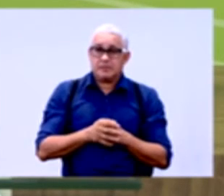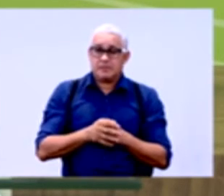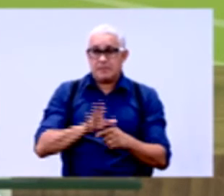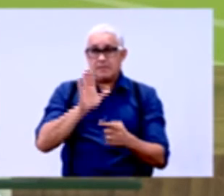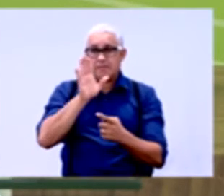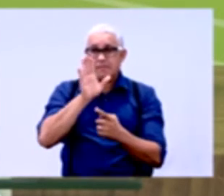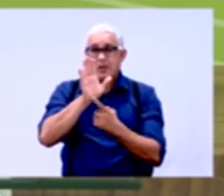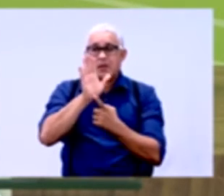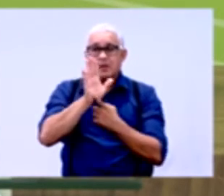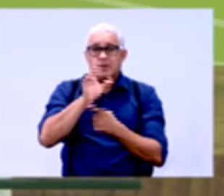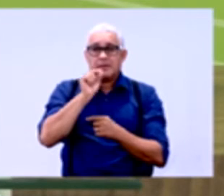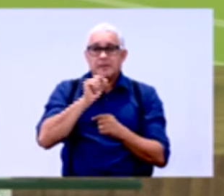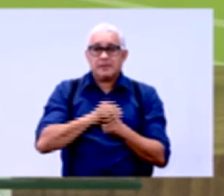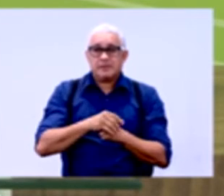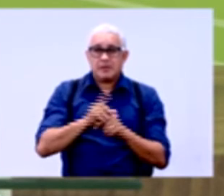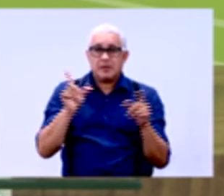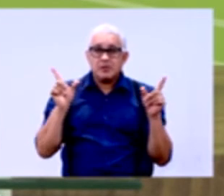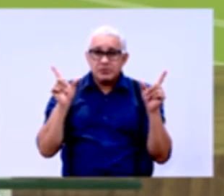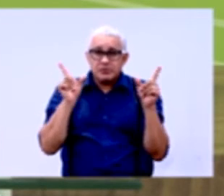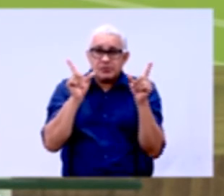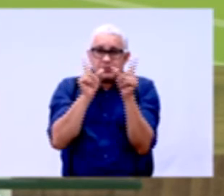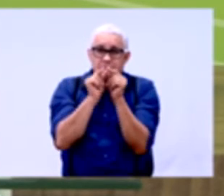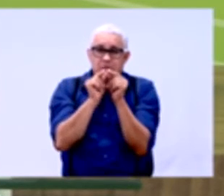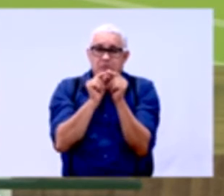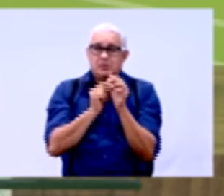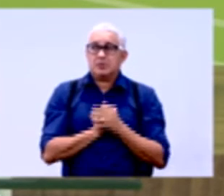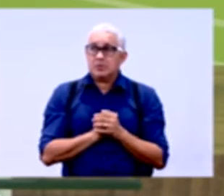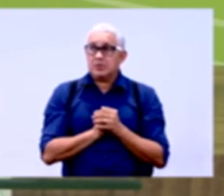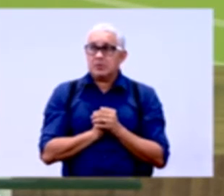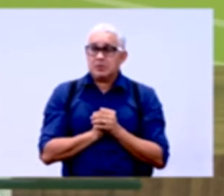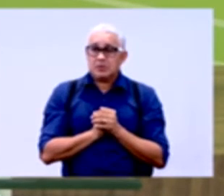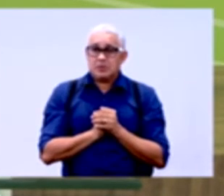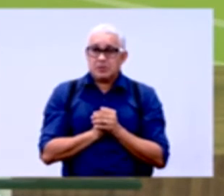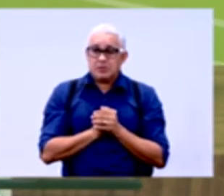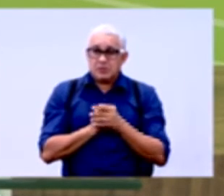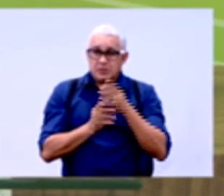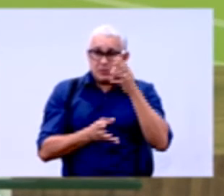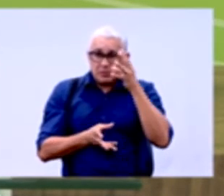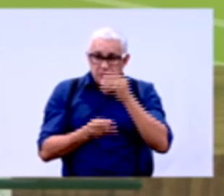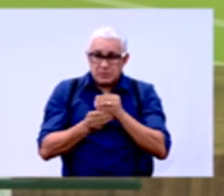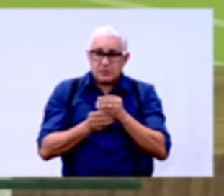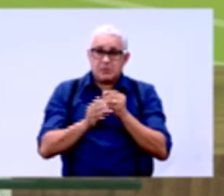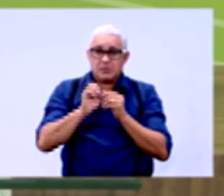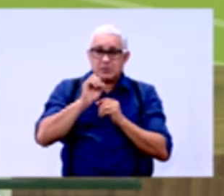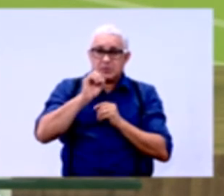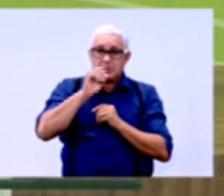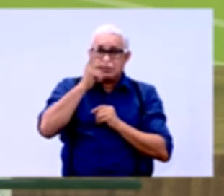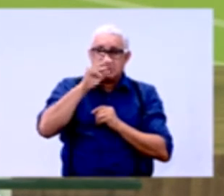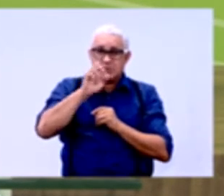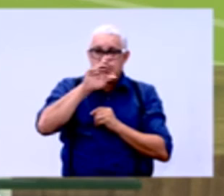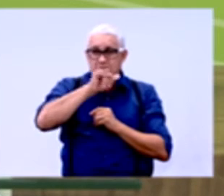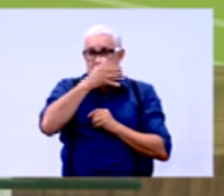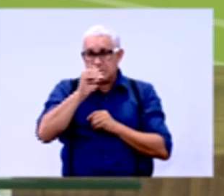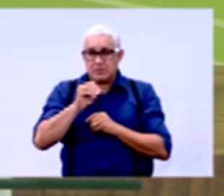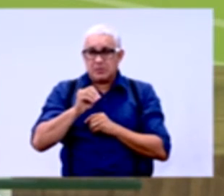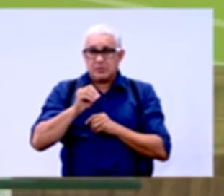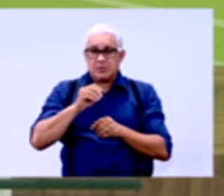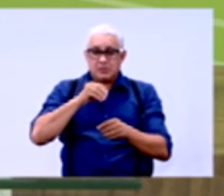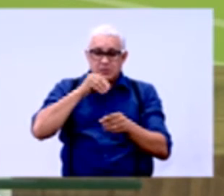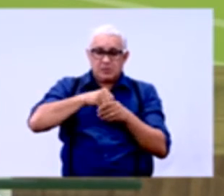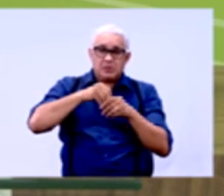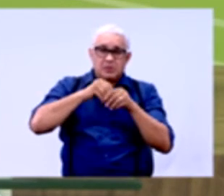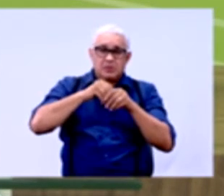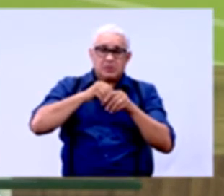ilustração bem resumida das operações e de tudo que o sistema vai